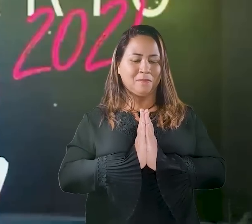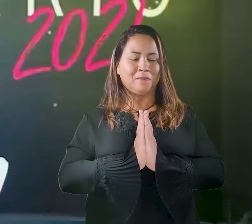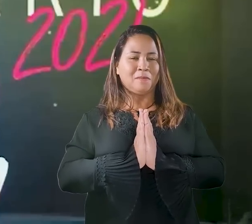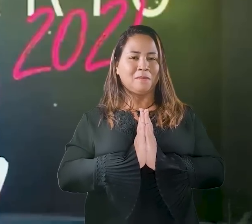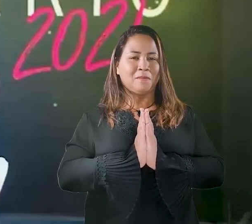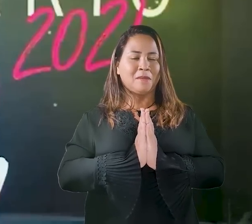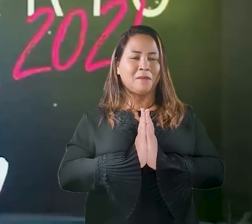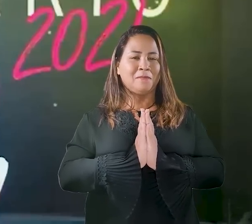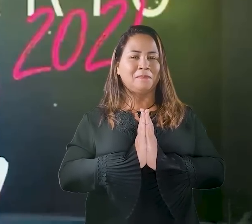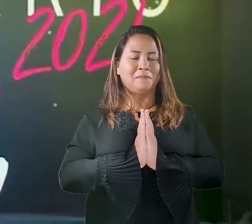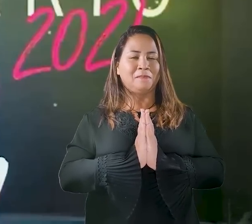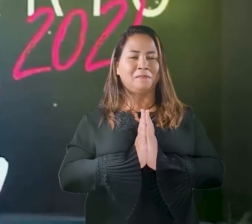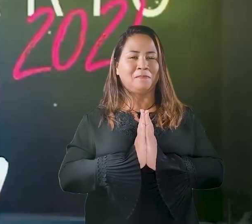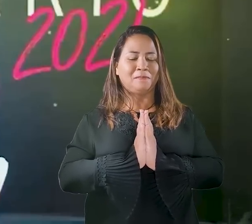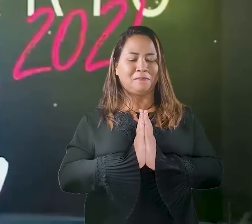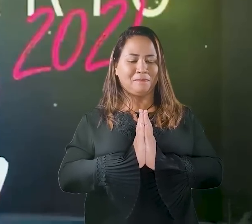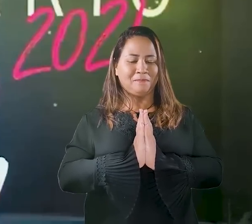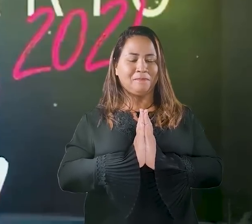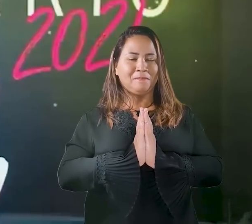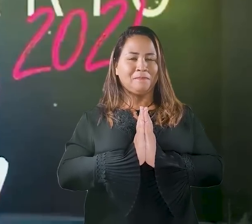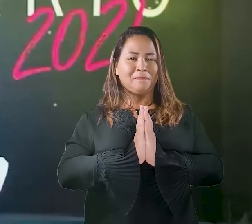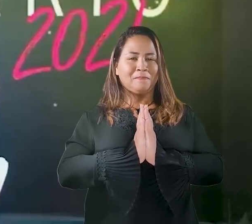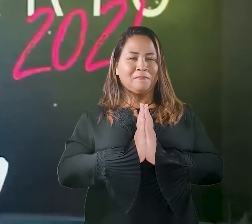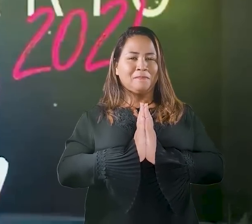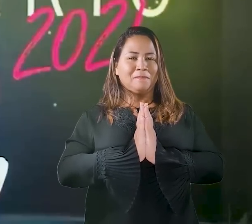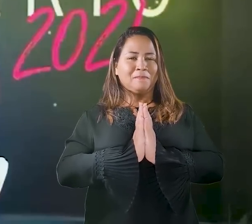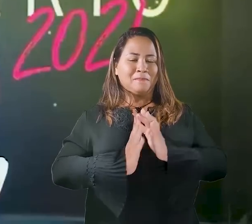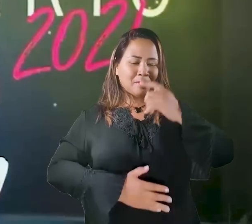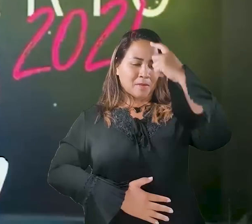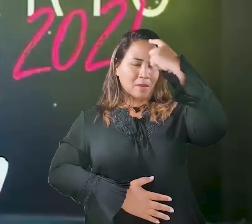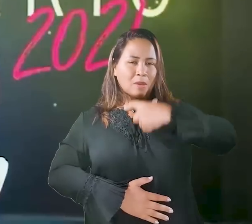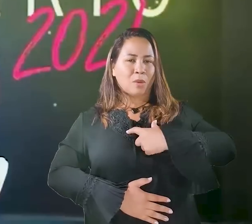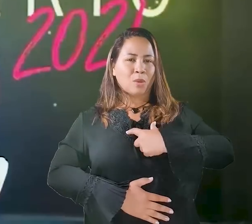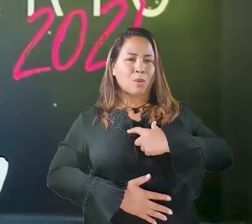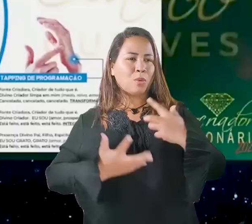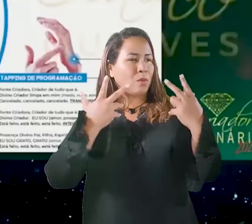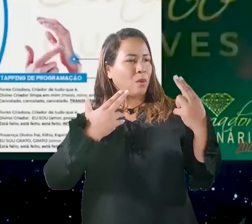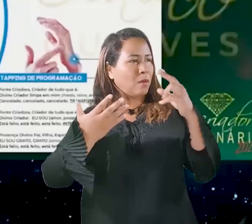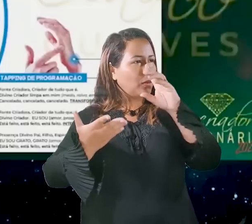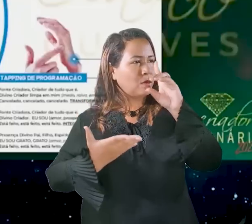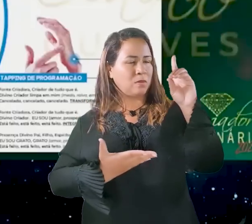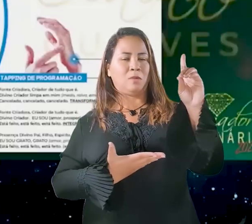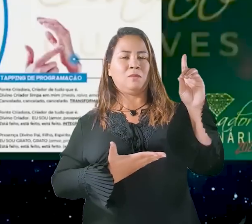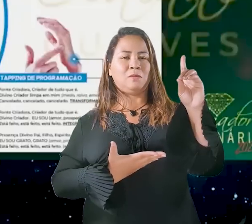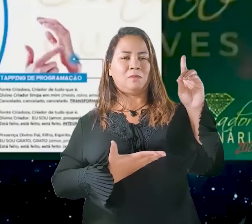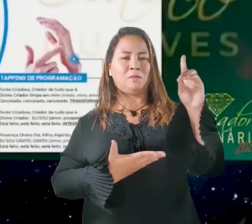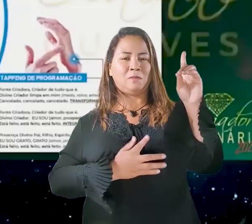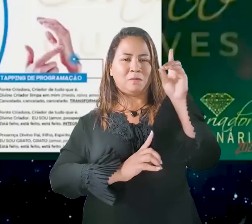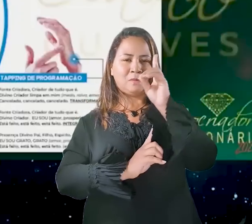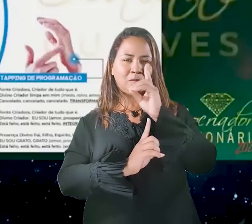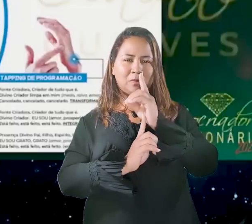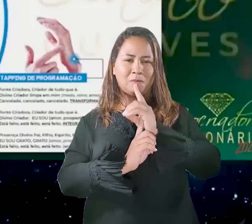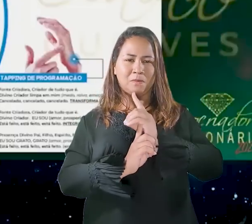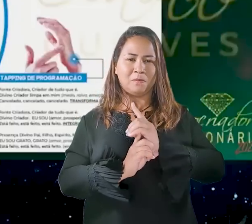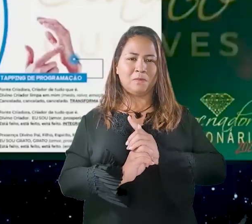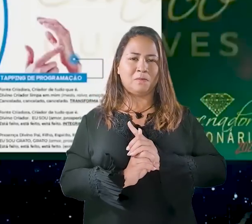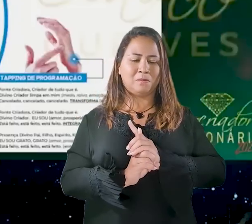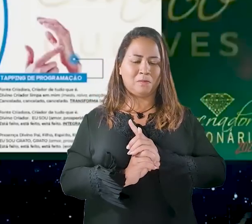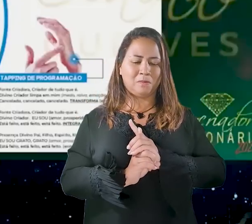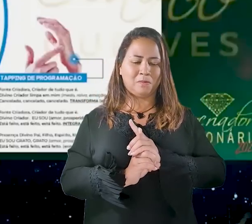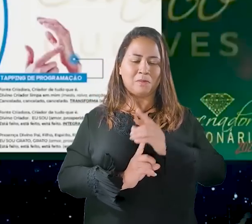técnica Hertz. Em conexão de oração, eu sou. Ou eu sou. Ó, que lindo. Deixa eu vir aqui.